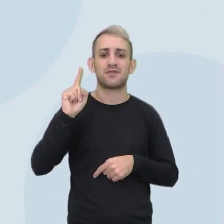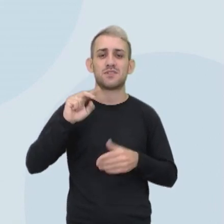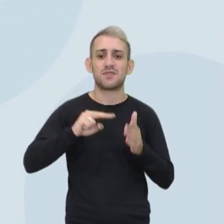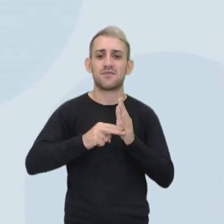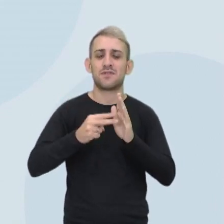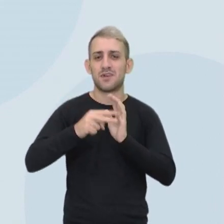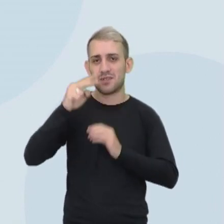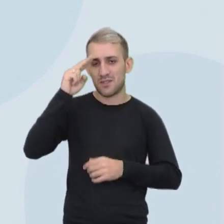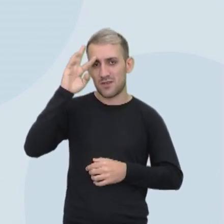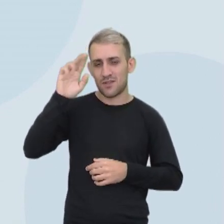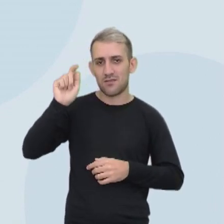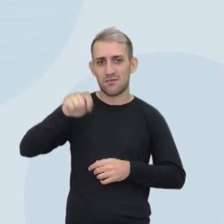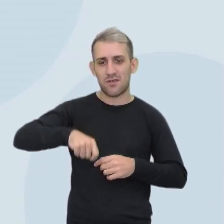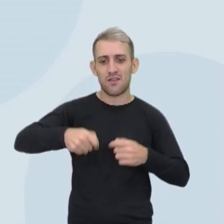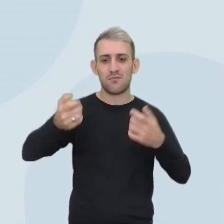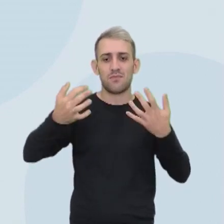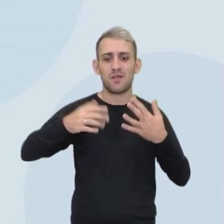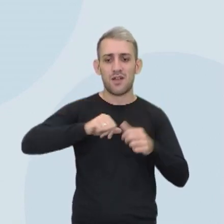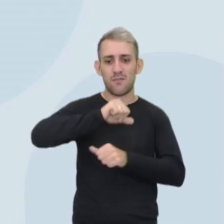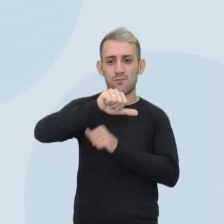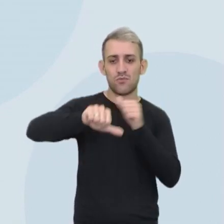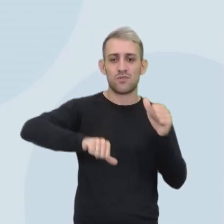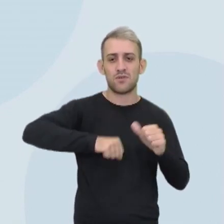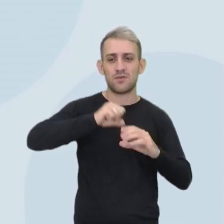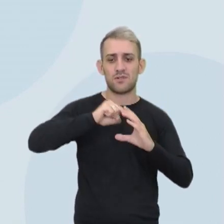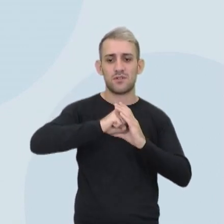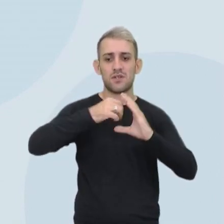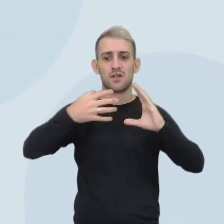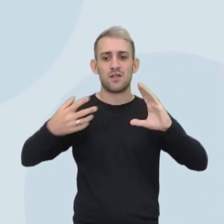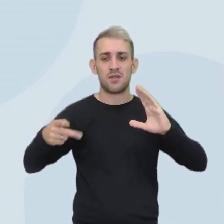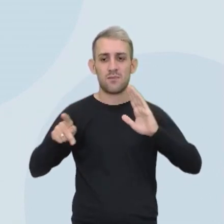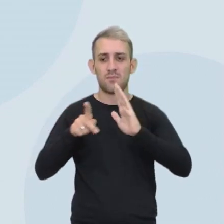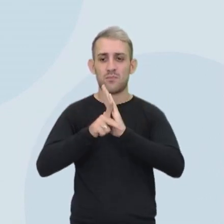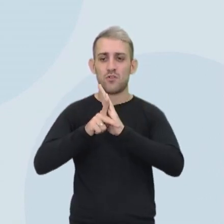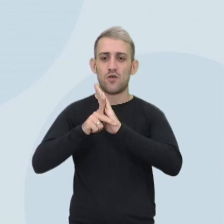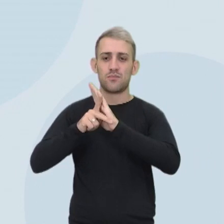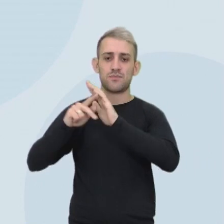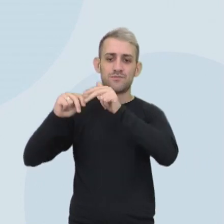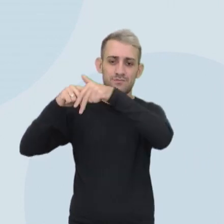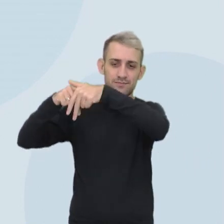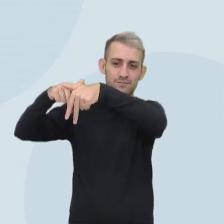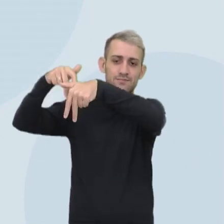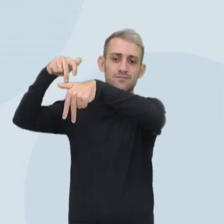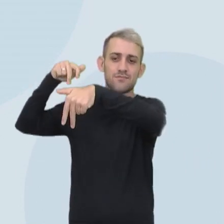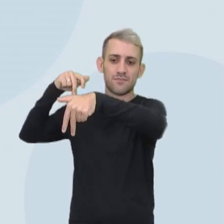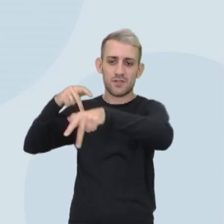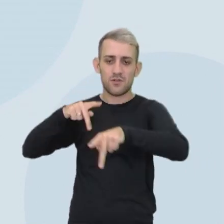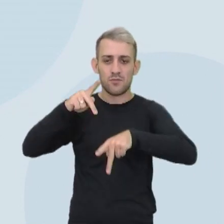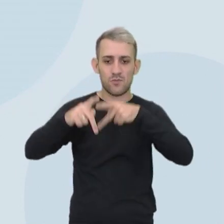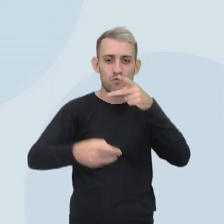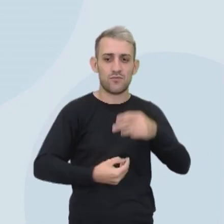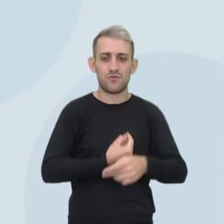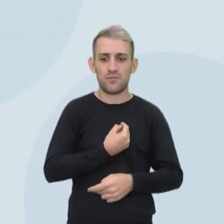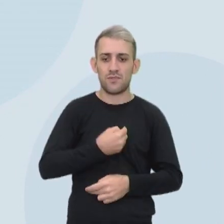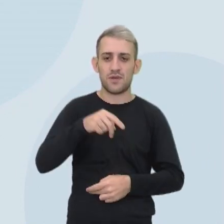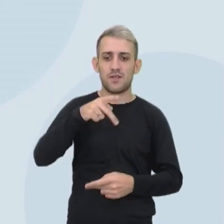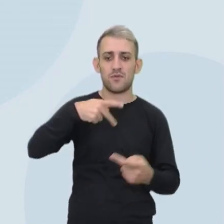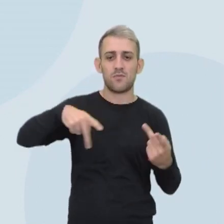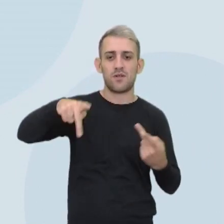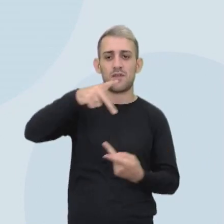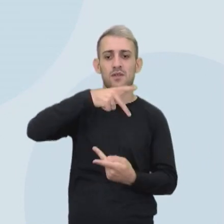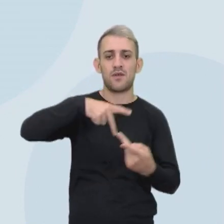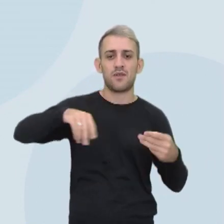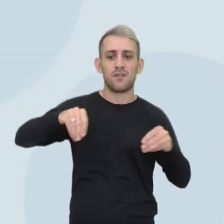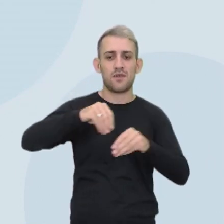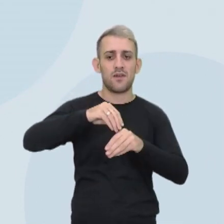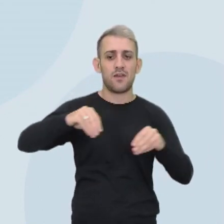que tenta explicar as mudanças de características hereditárias de uma população de seres vivos no planeta Terra de uma geração para